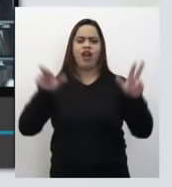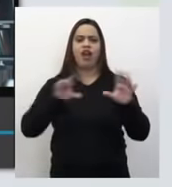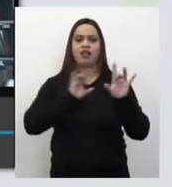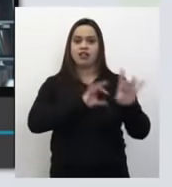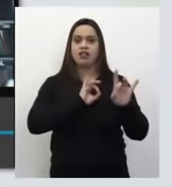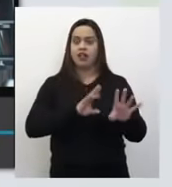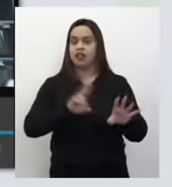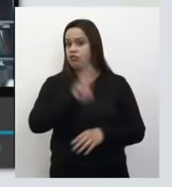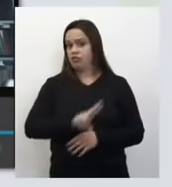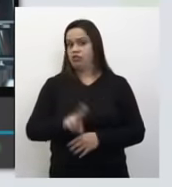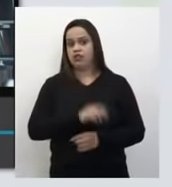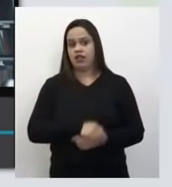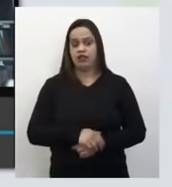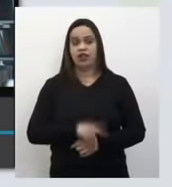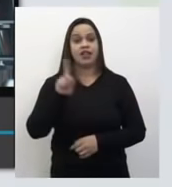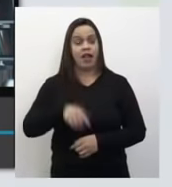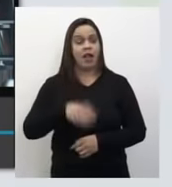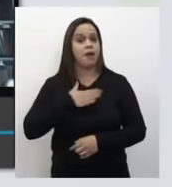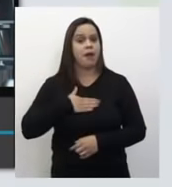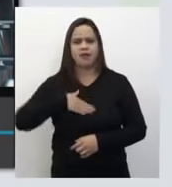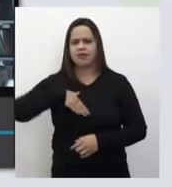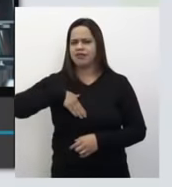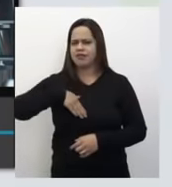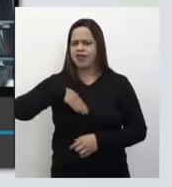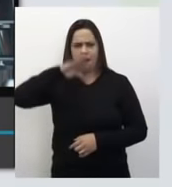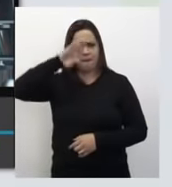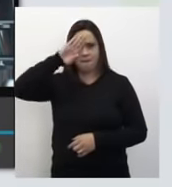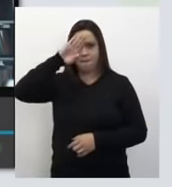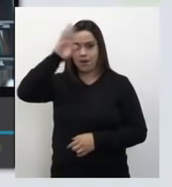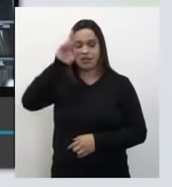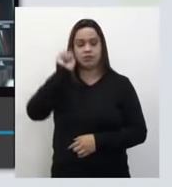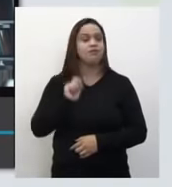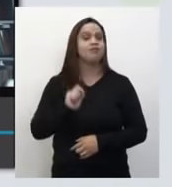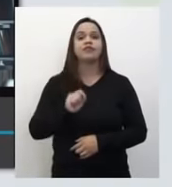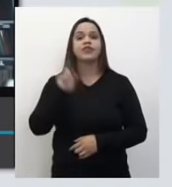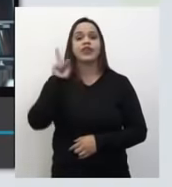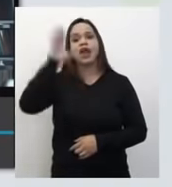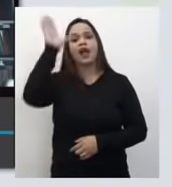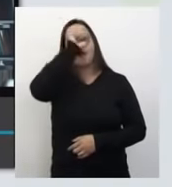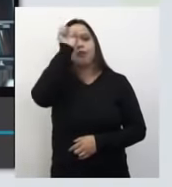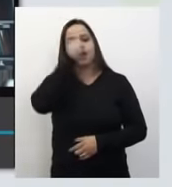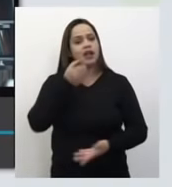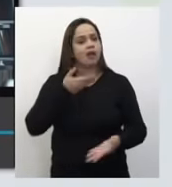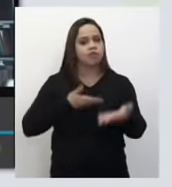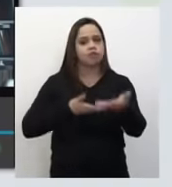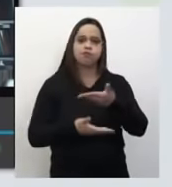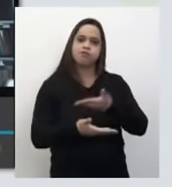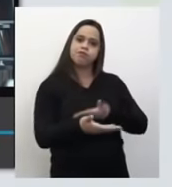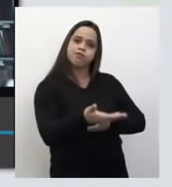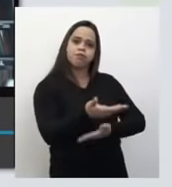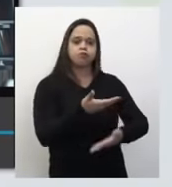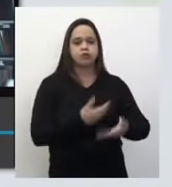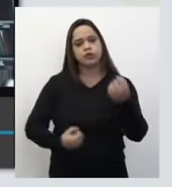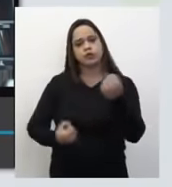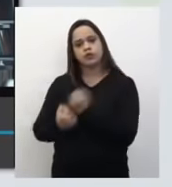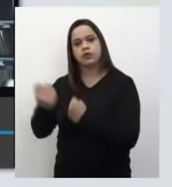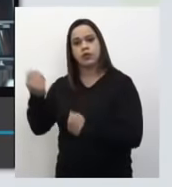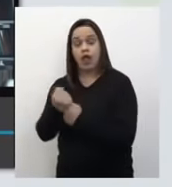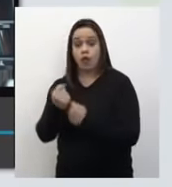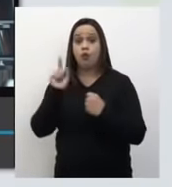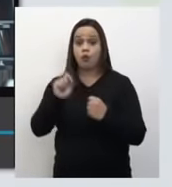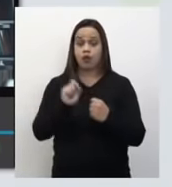utilizadas. Esse, para mim, é o ponto fundamental, que é aprender a colaborar. O que é colaborar? Elaborar